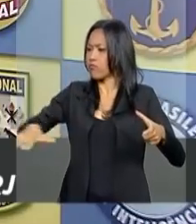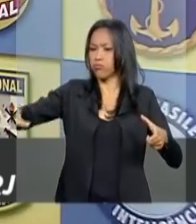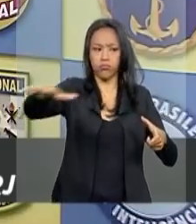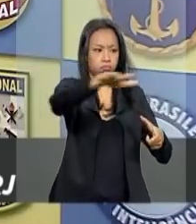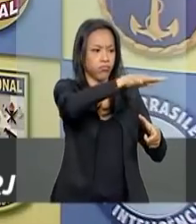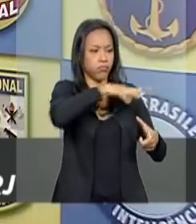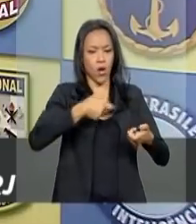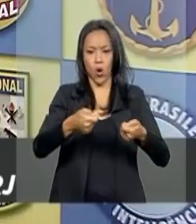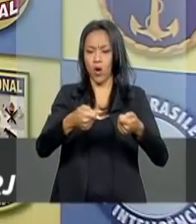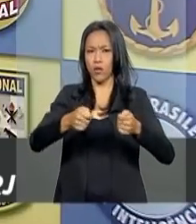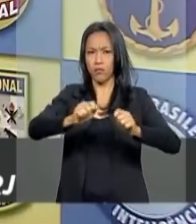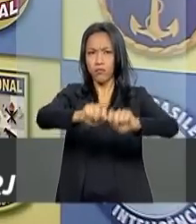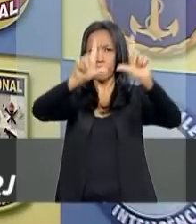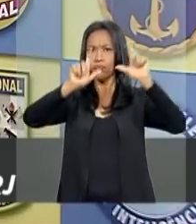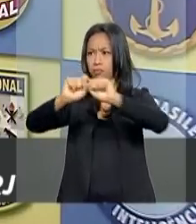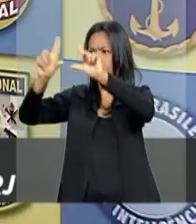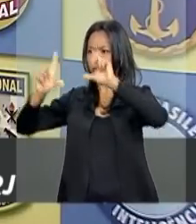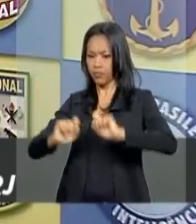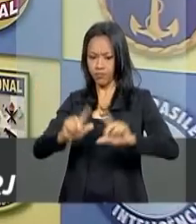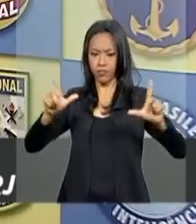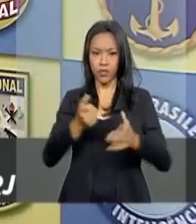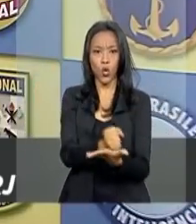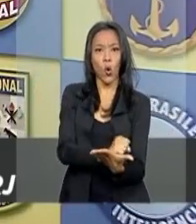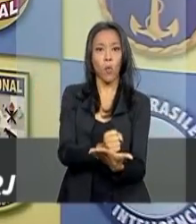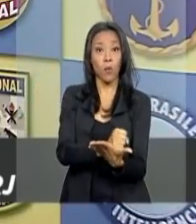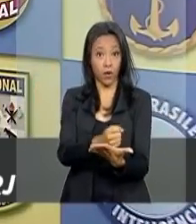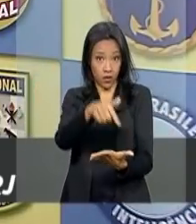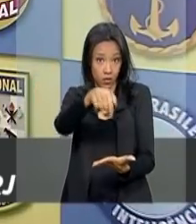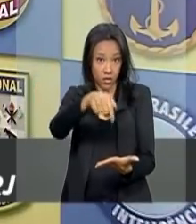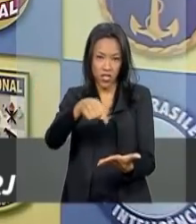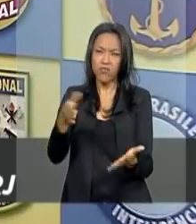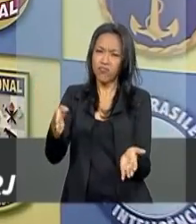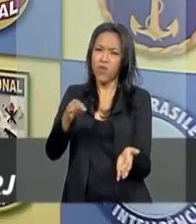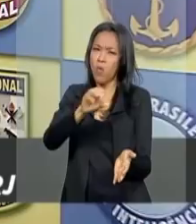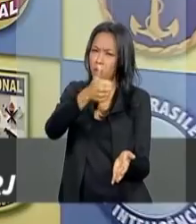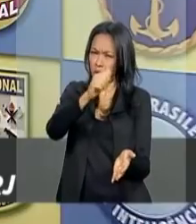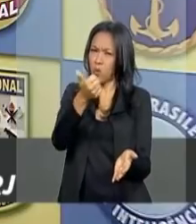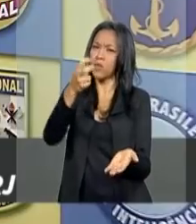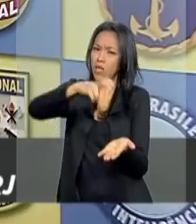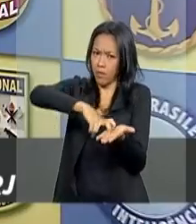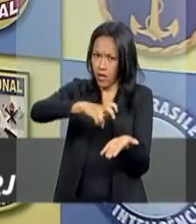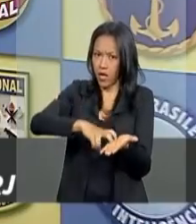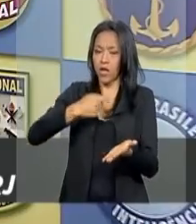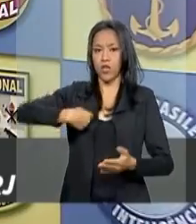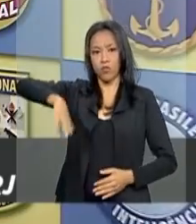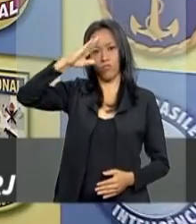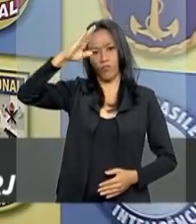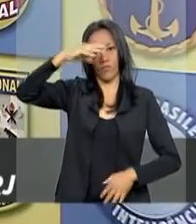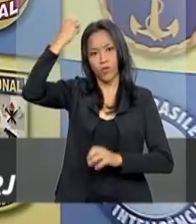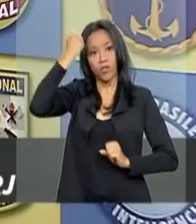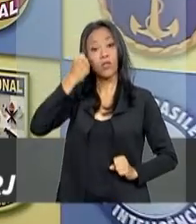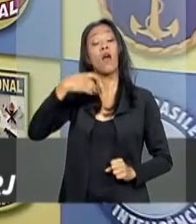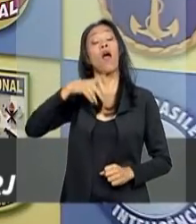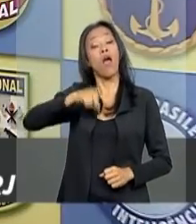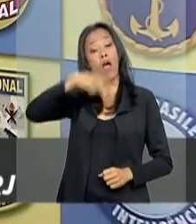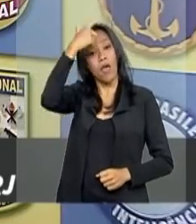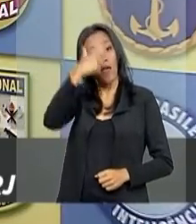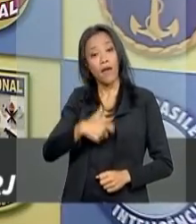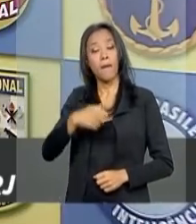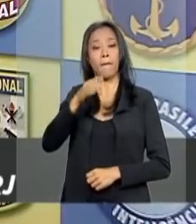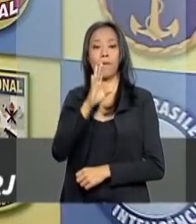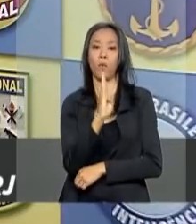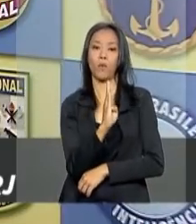onde deve chegar por volta das 11 horas da manhã e será recebido pelo general braga neto que é o responsável pelas